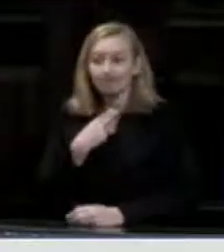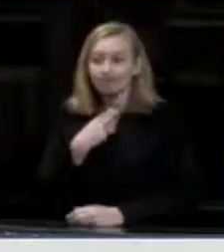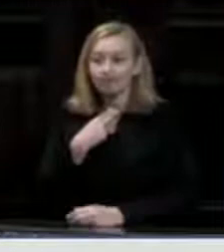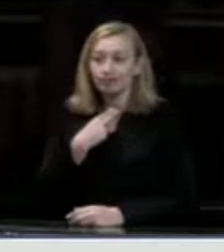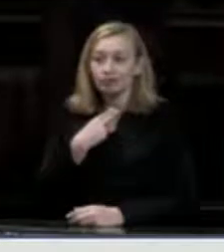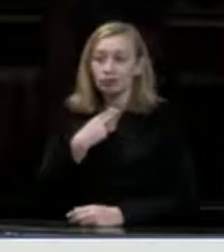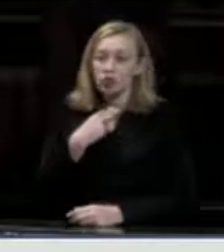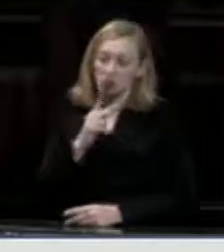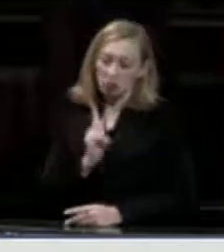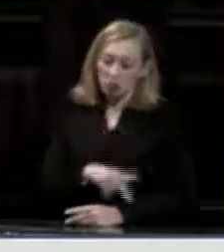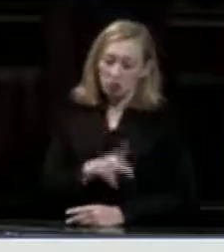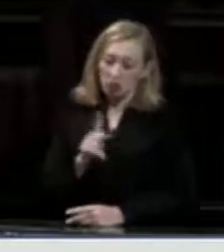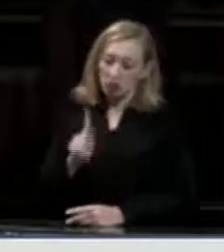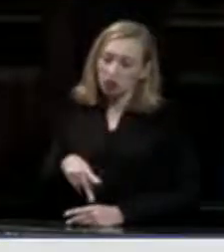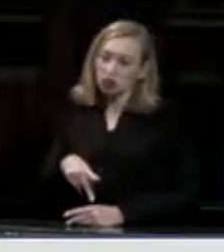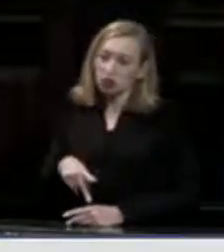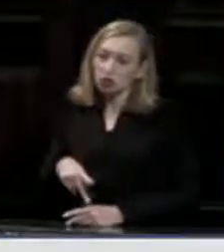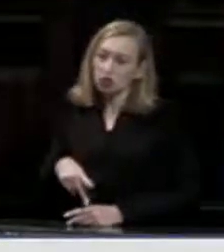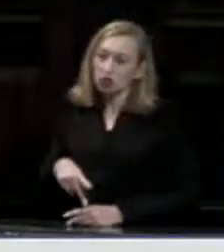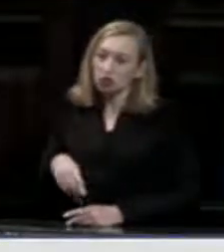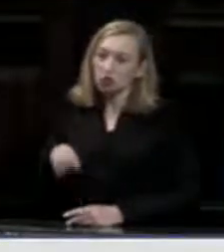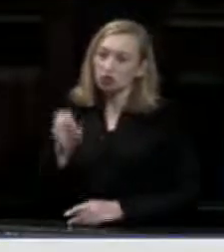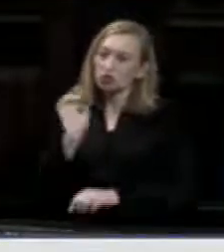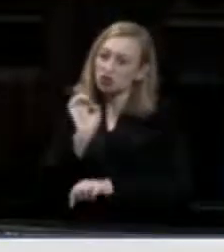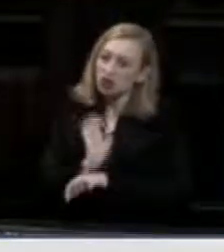os professores do Estado